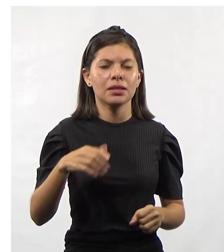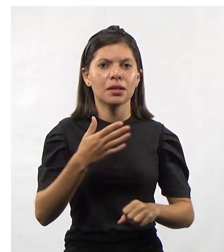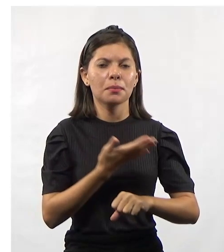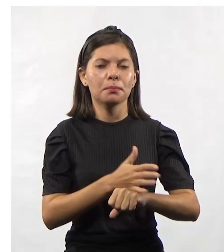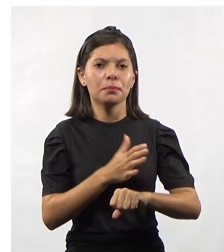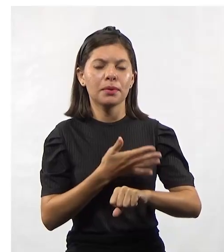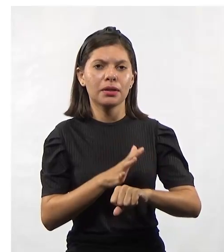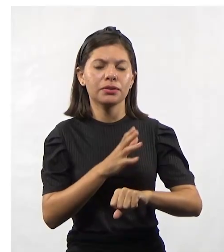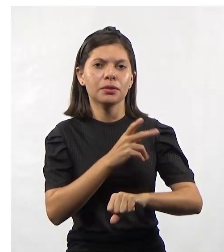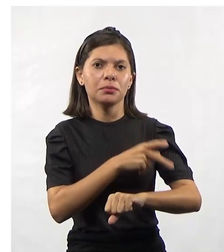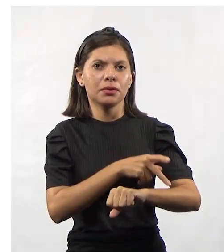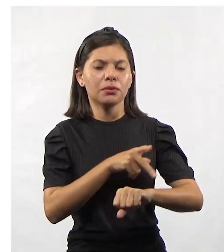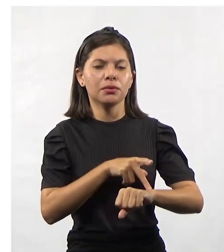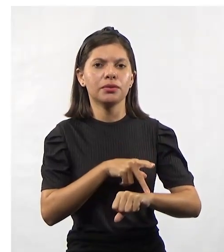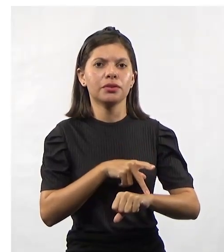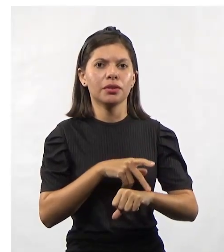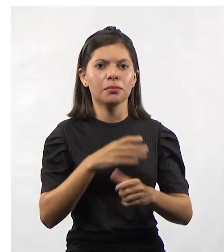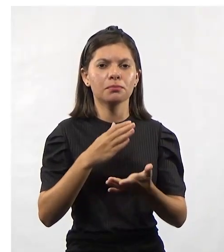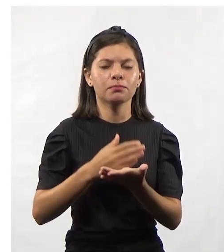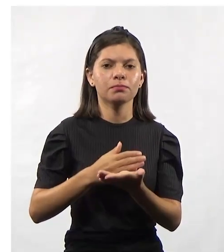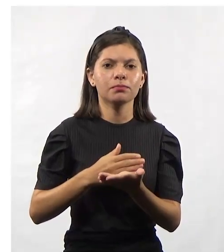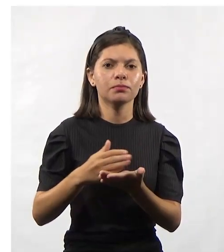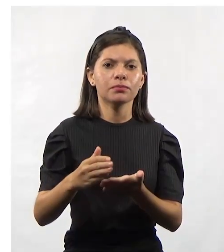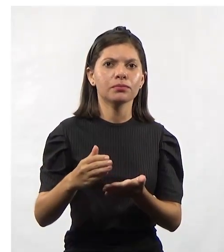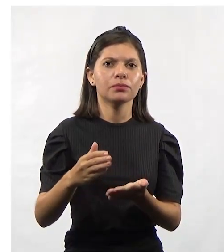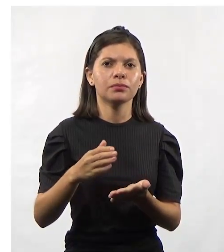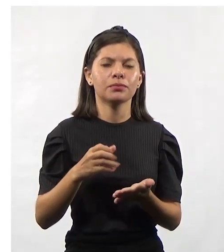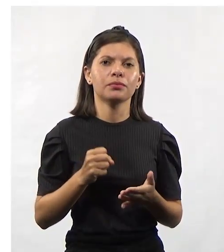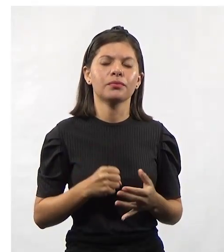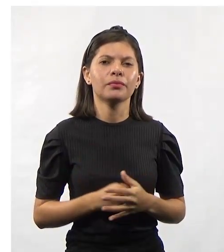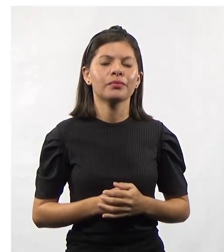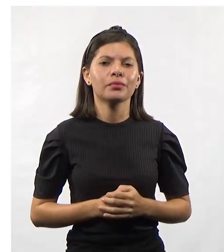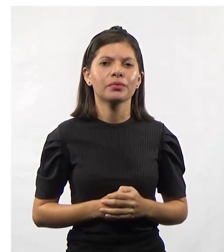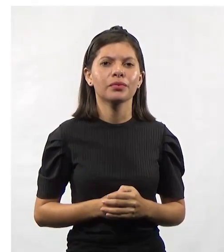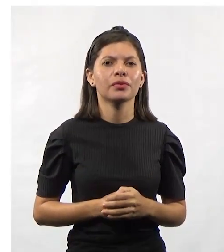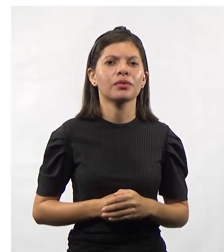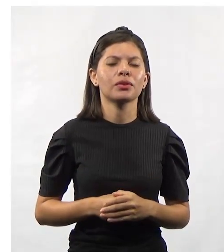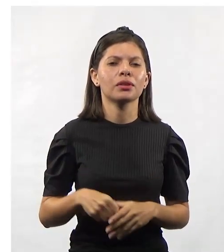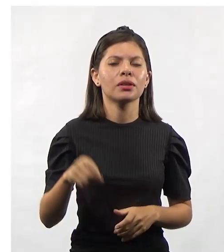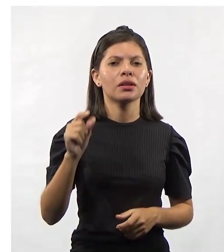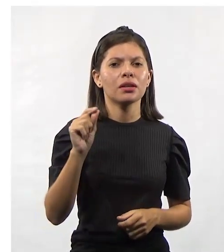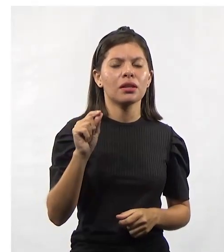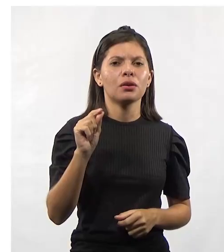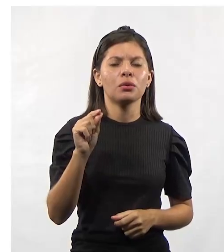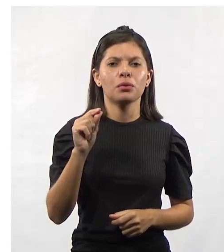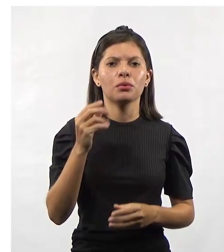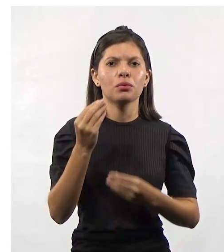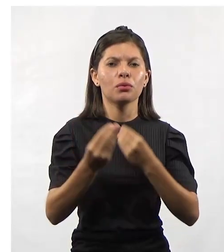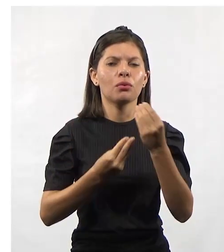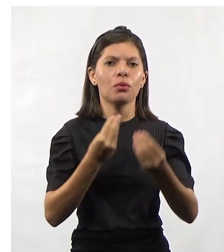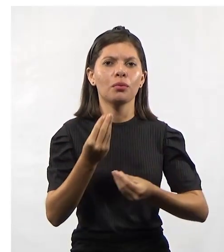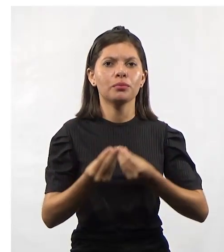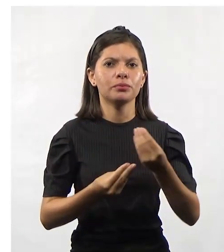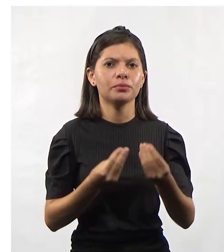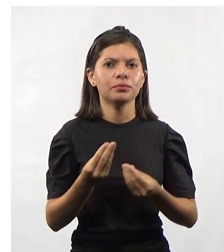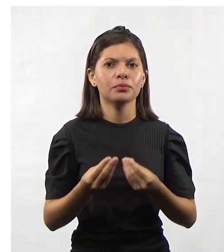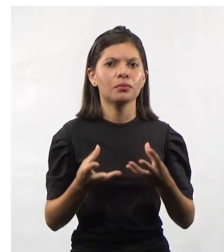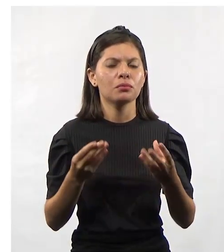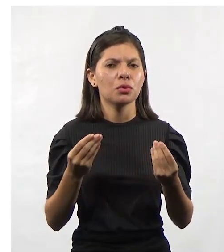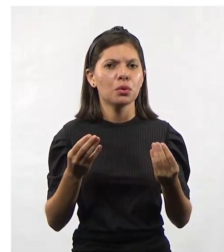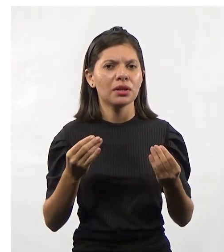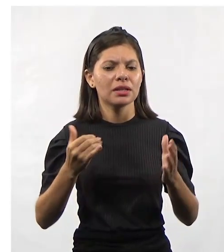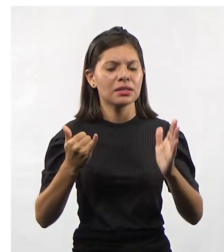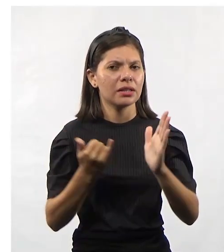pedagógica. E essa prática pedagógica, né, a partir da alteridade, ela